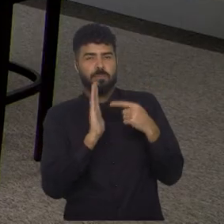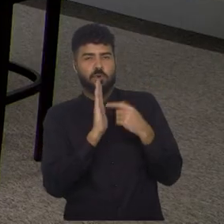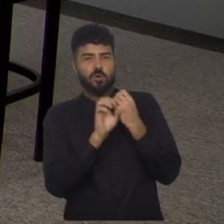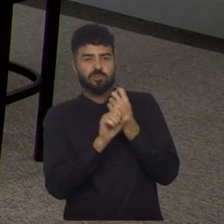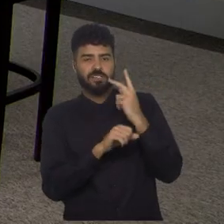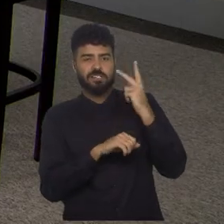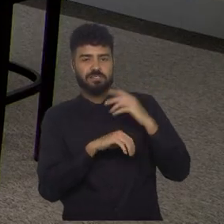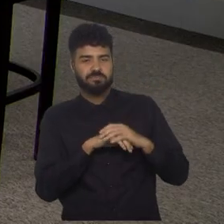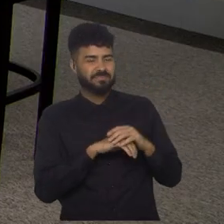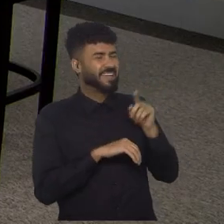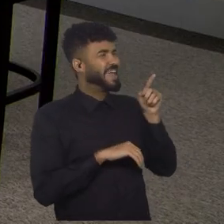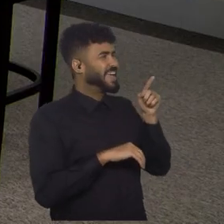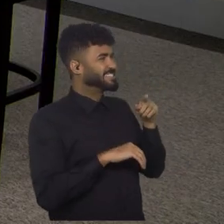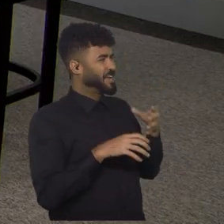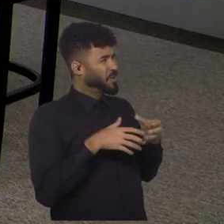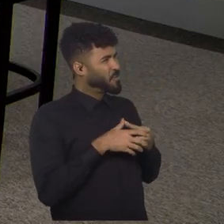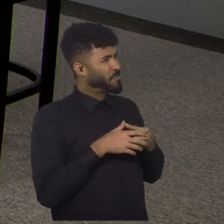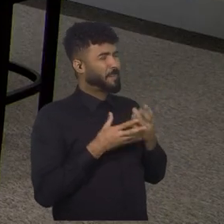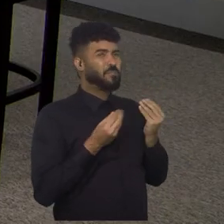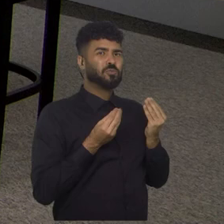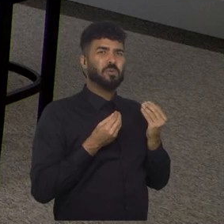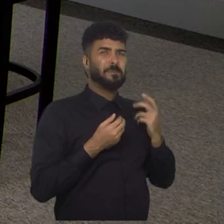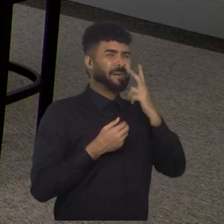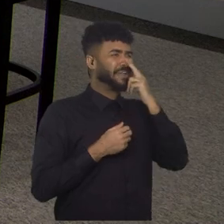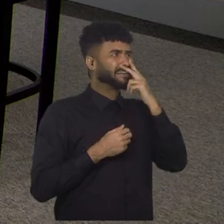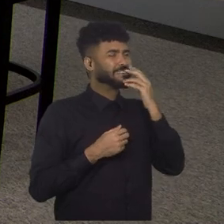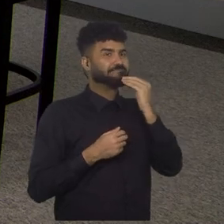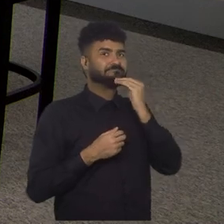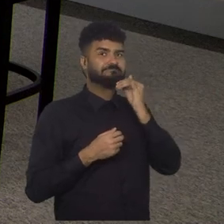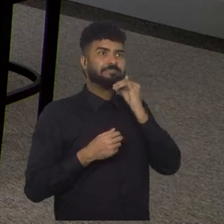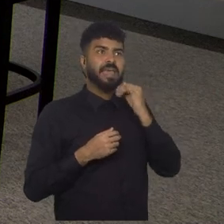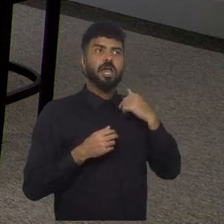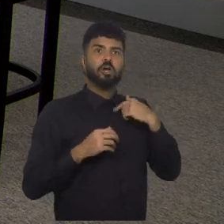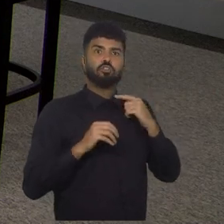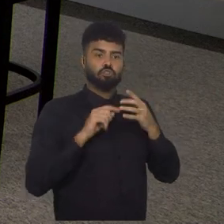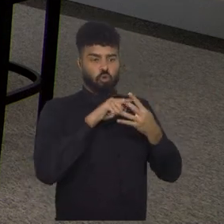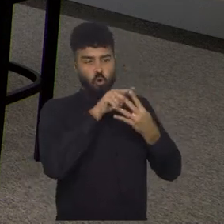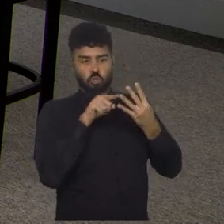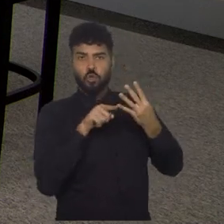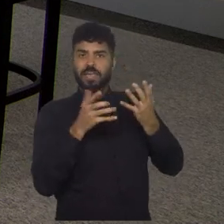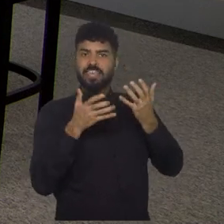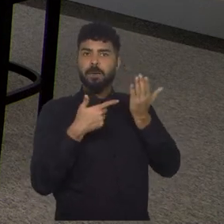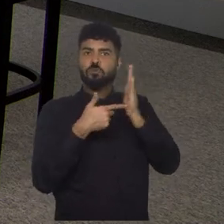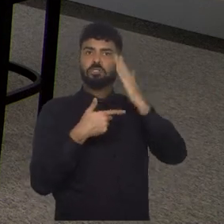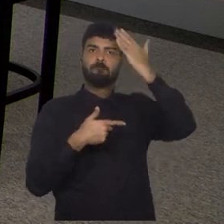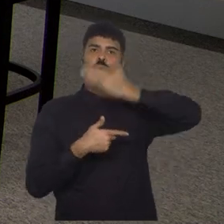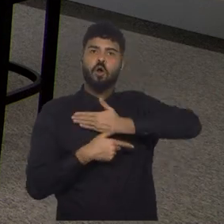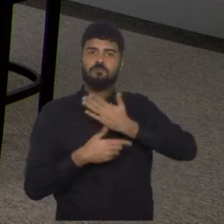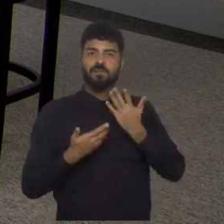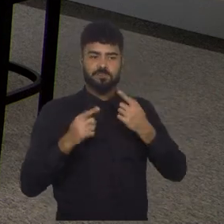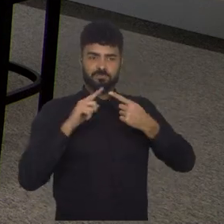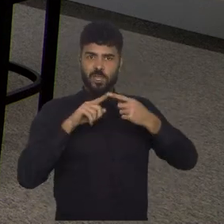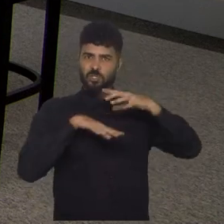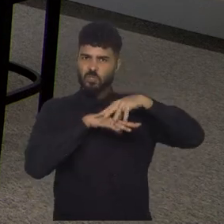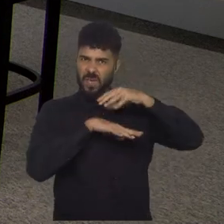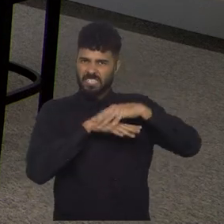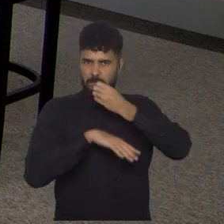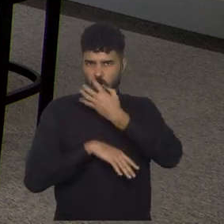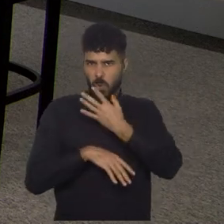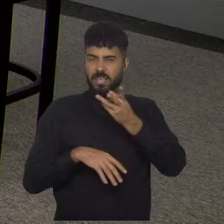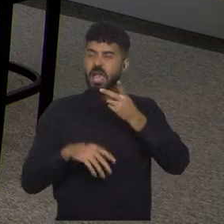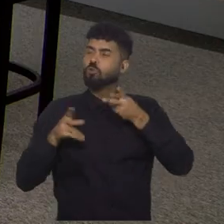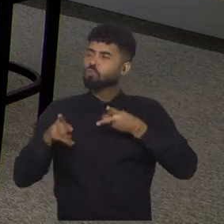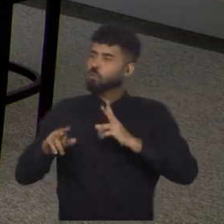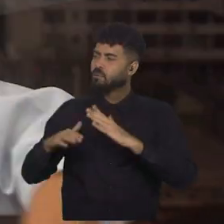falando de um grupo que é muito provar, né, gente? Eu acho que todos os países ali querem muito a prova. A Suécia, que é muito boa, quer